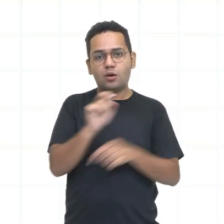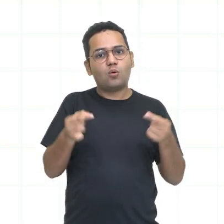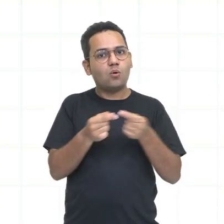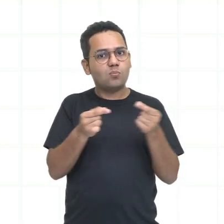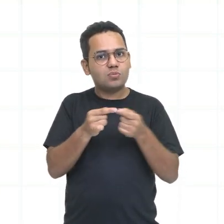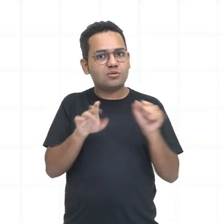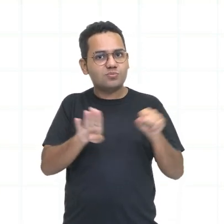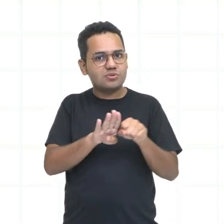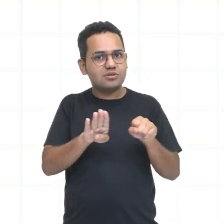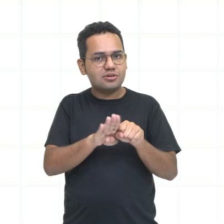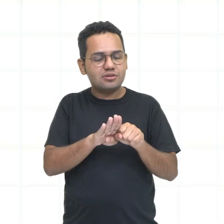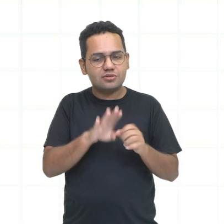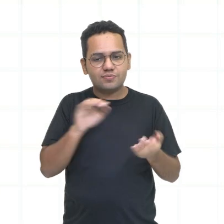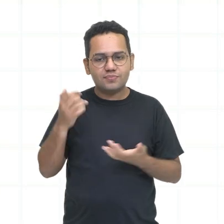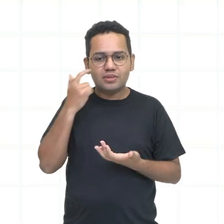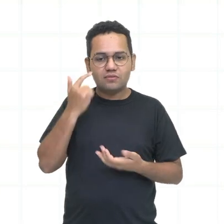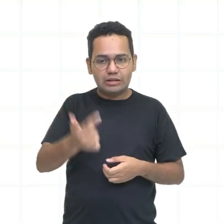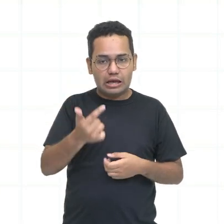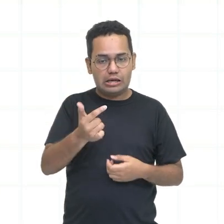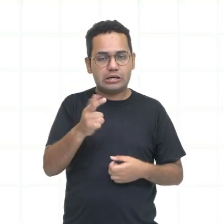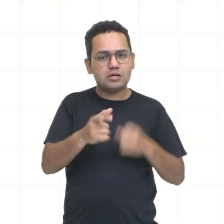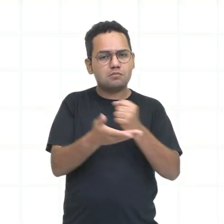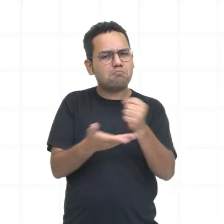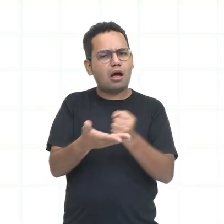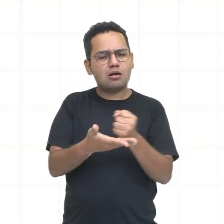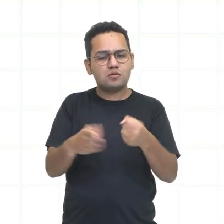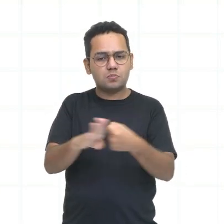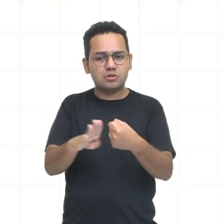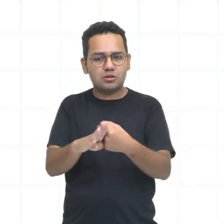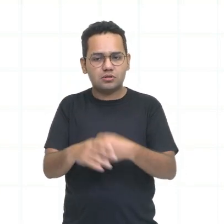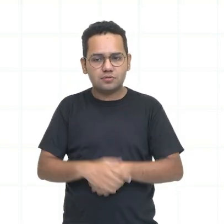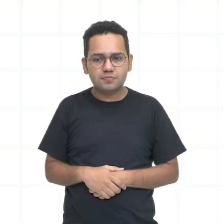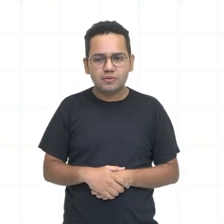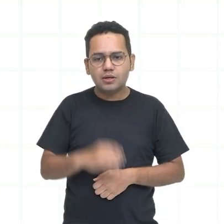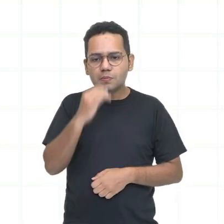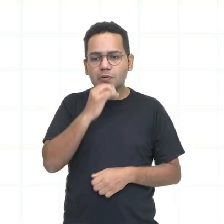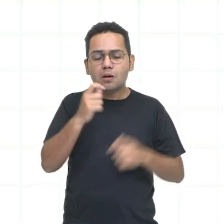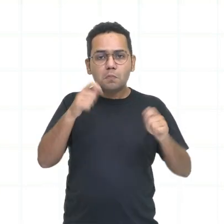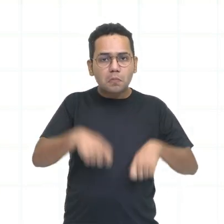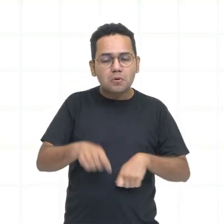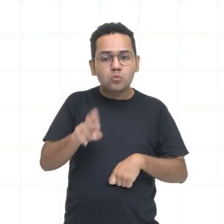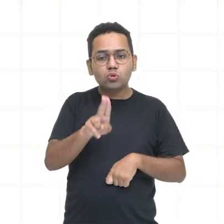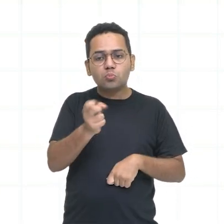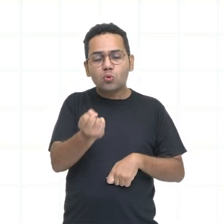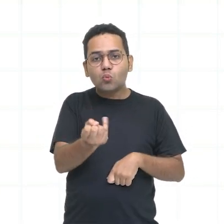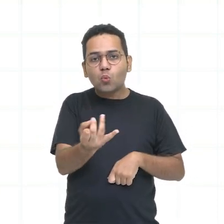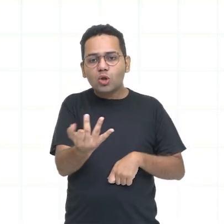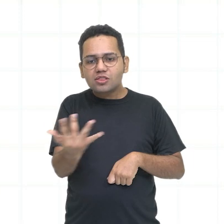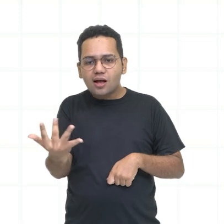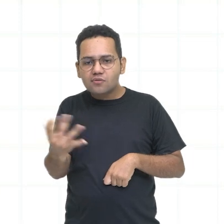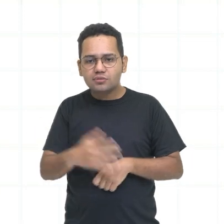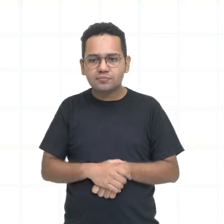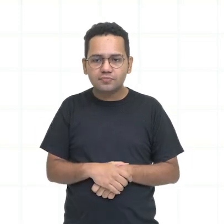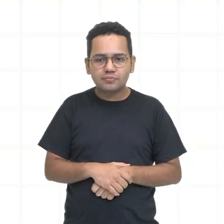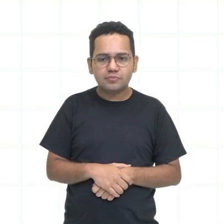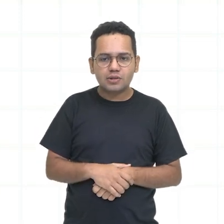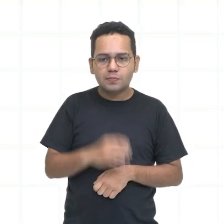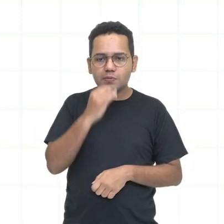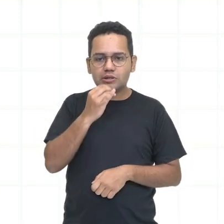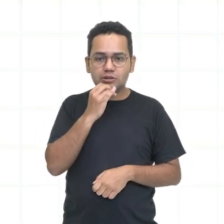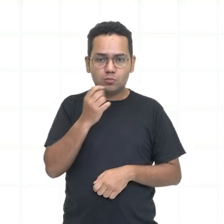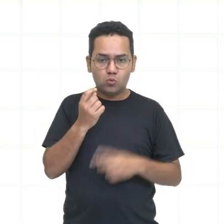Para nomes contáveis, em português são traduzidos como uma. Tá? Esses dois aqui ó, tem duas traduções,